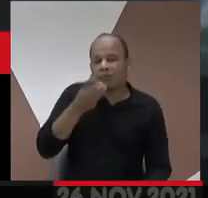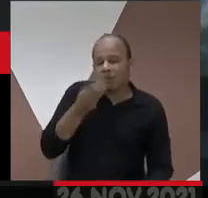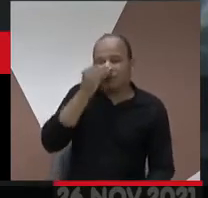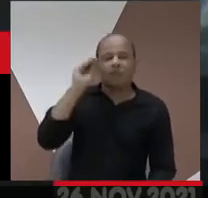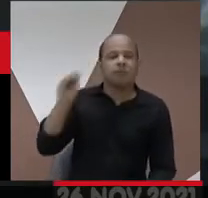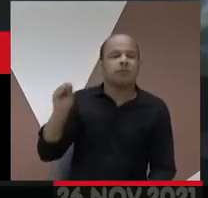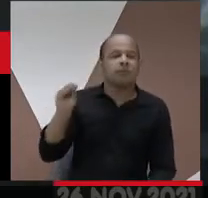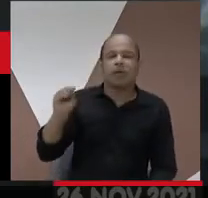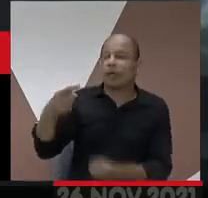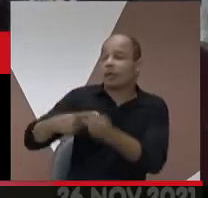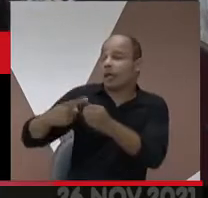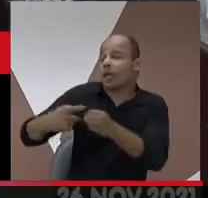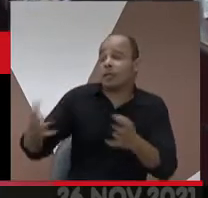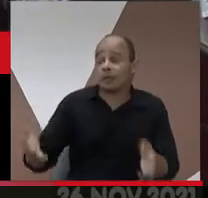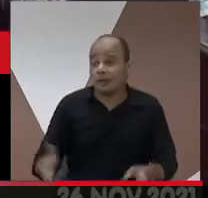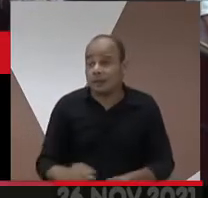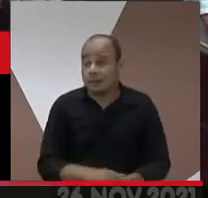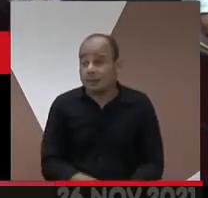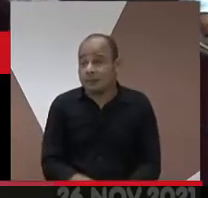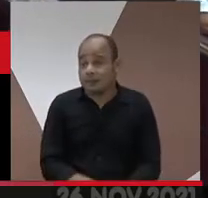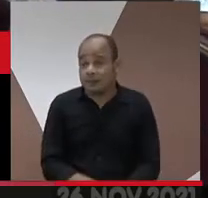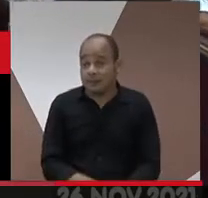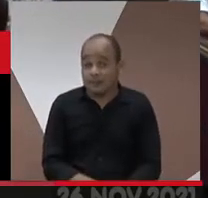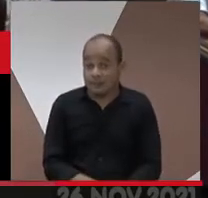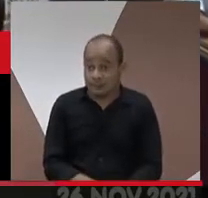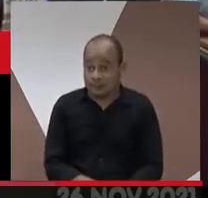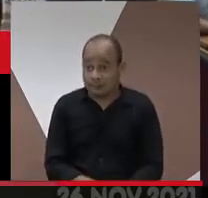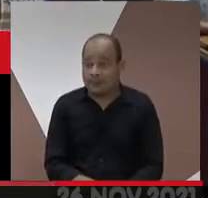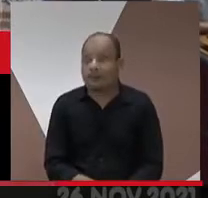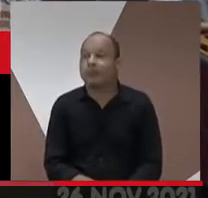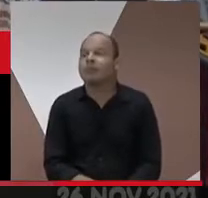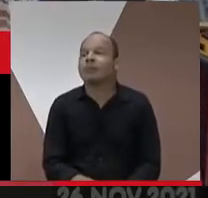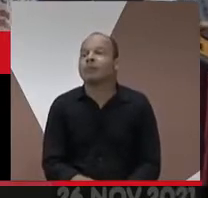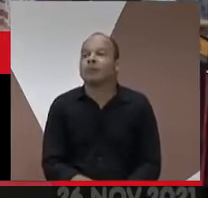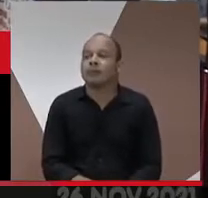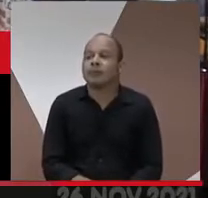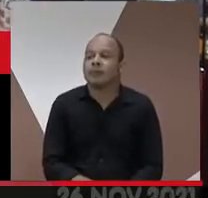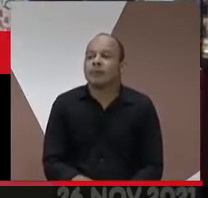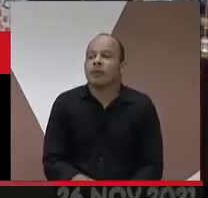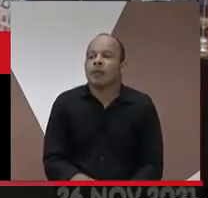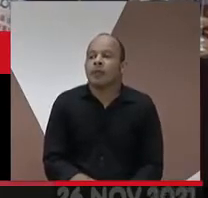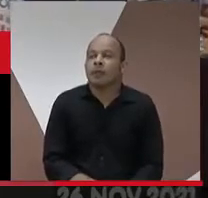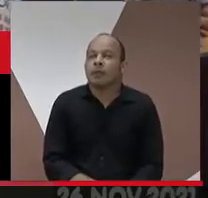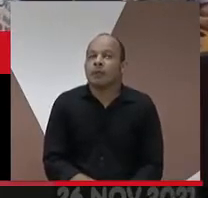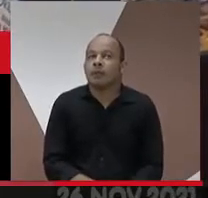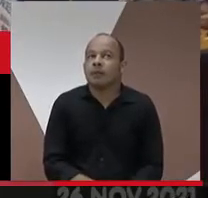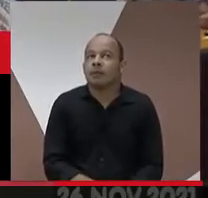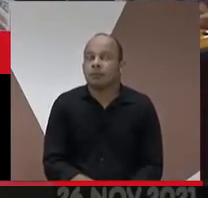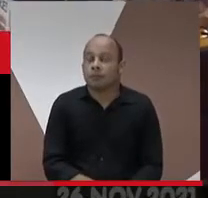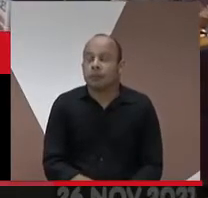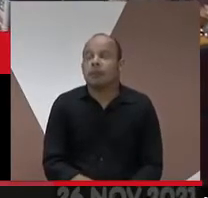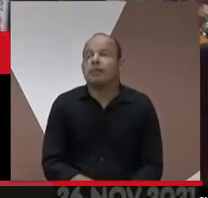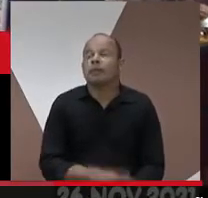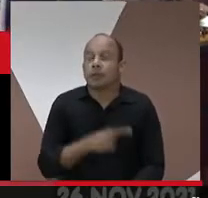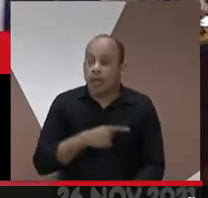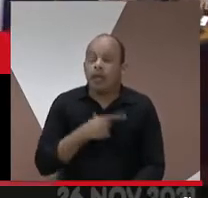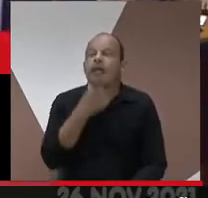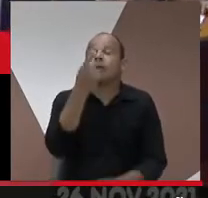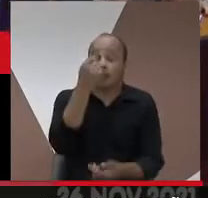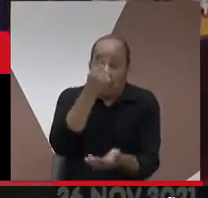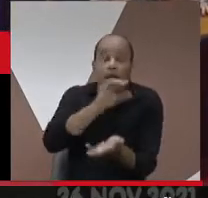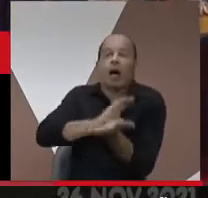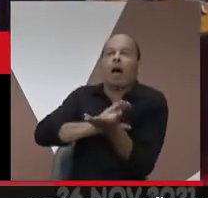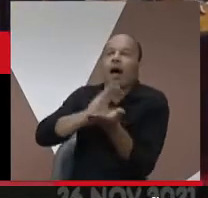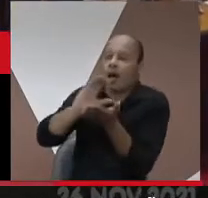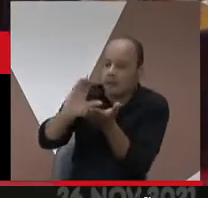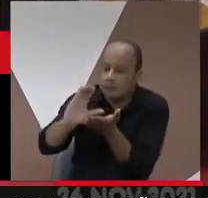Nenhuma. Nós, com o dinheiro bem gasto,